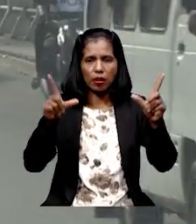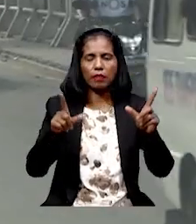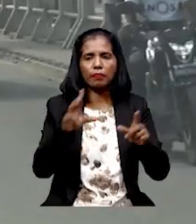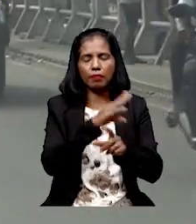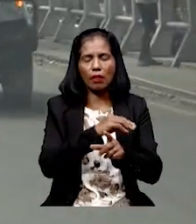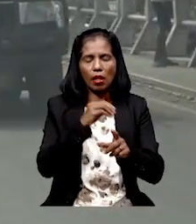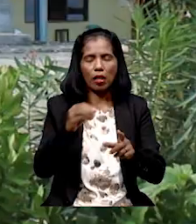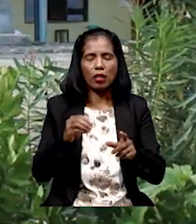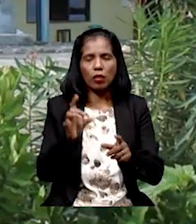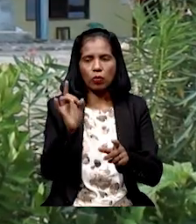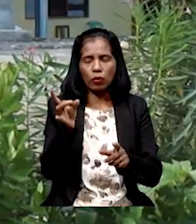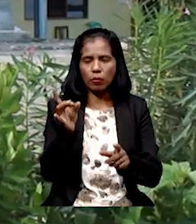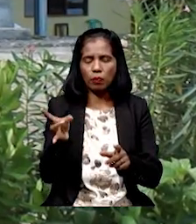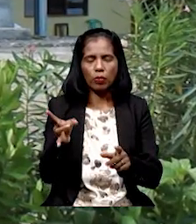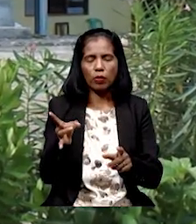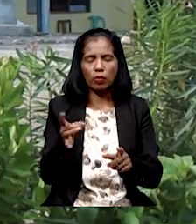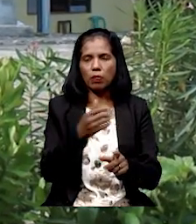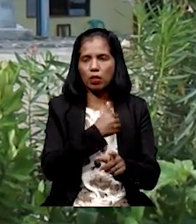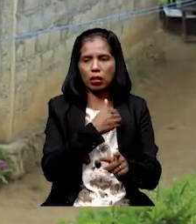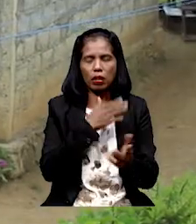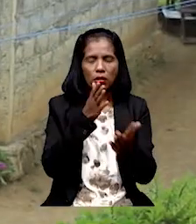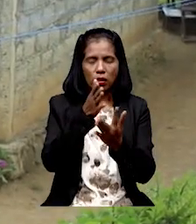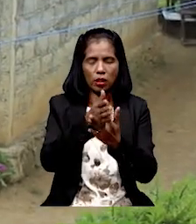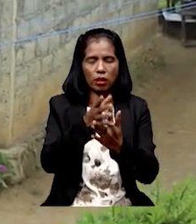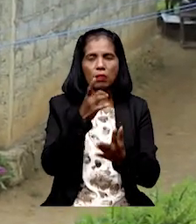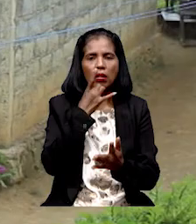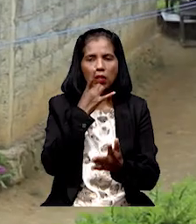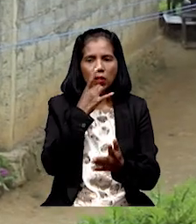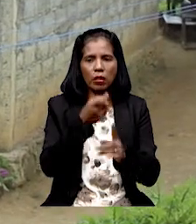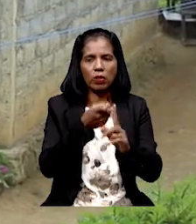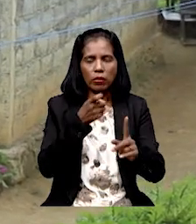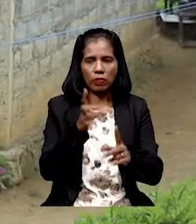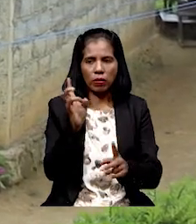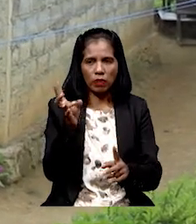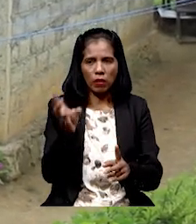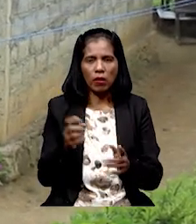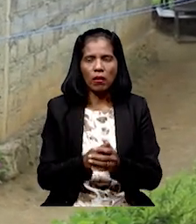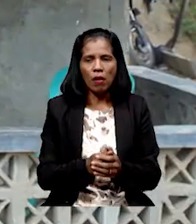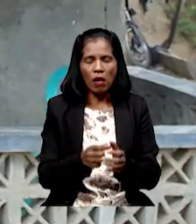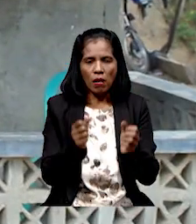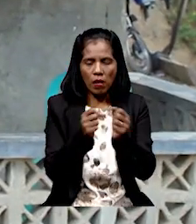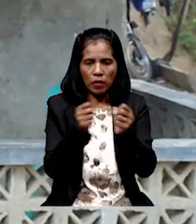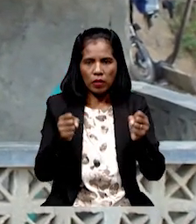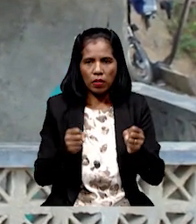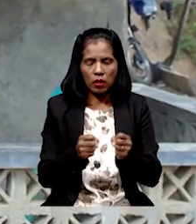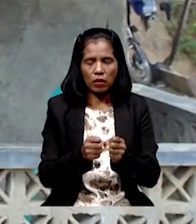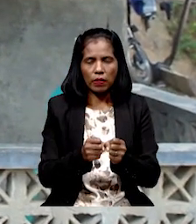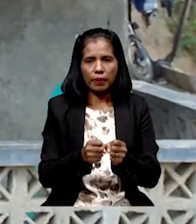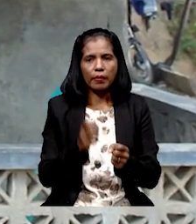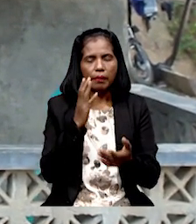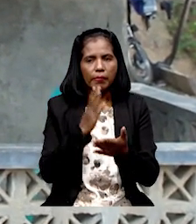resin, makto ohin loron sedauk asesa elektrisidadi. Husi suku hitunulu resin ne, suku balun paradu iya